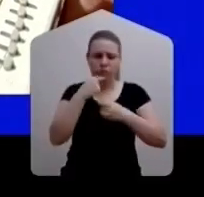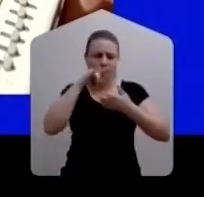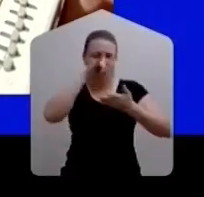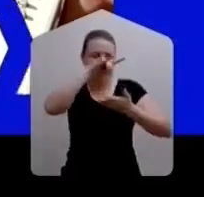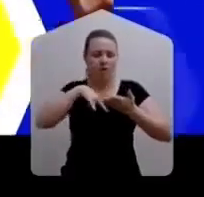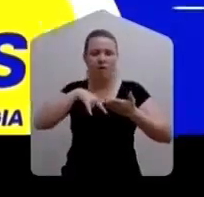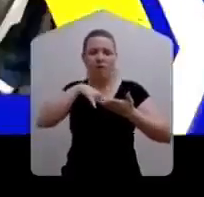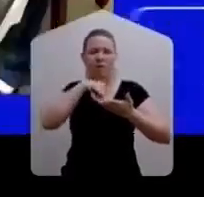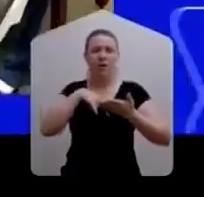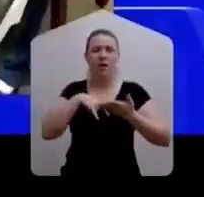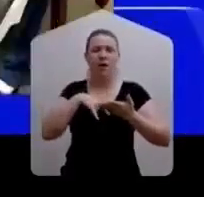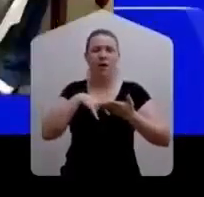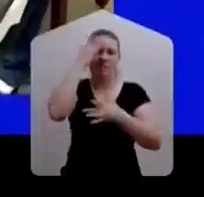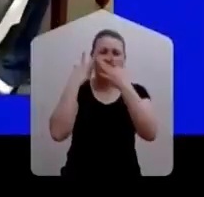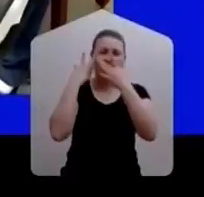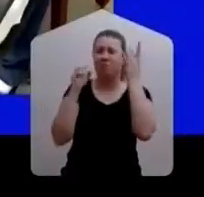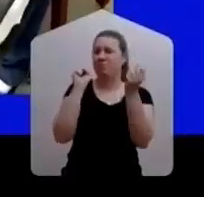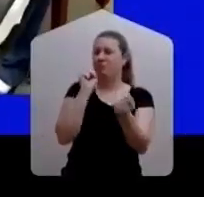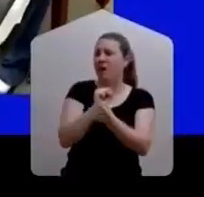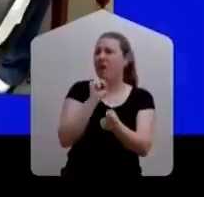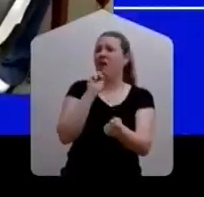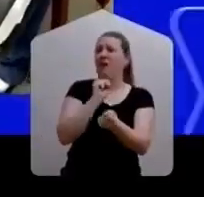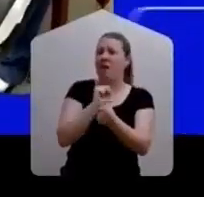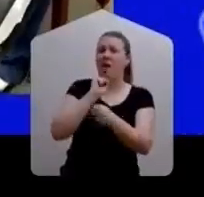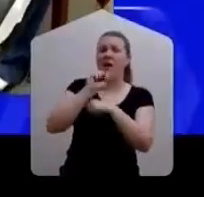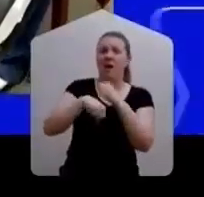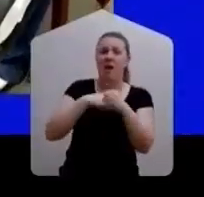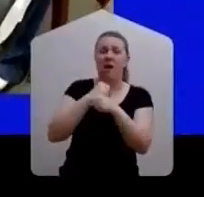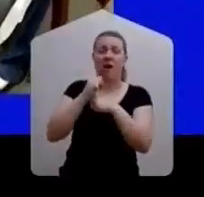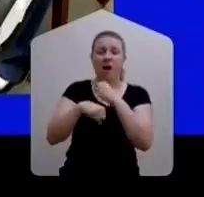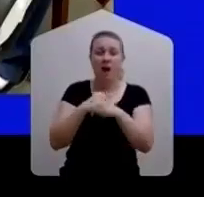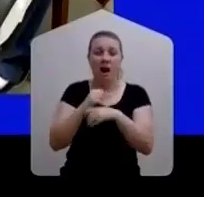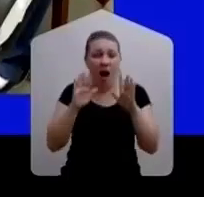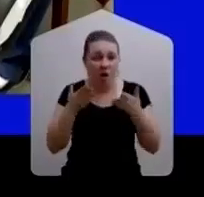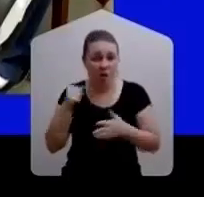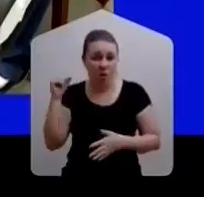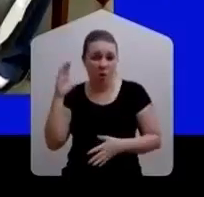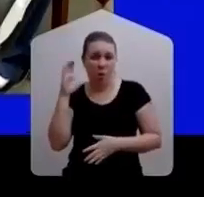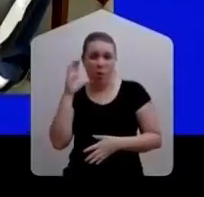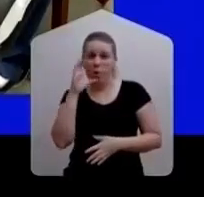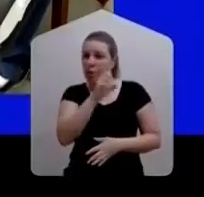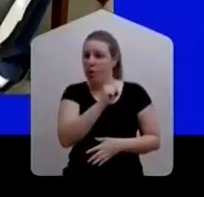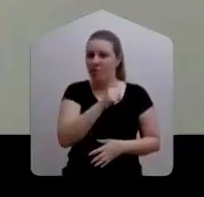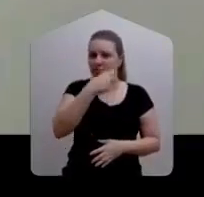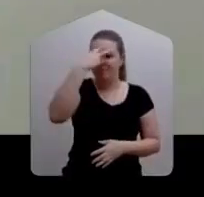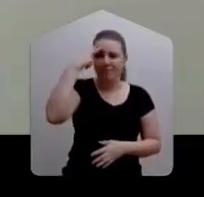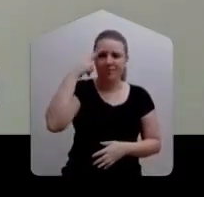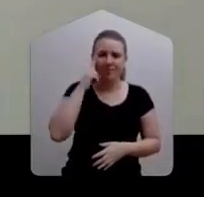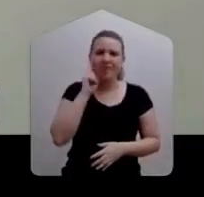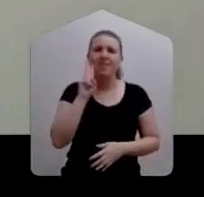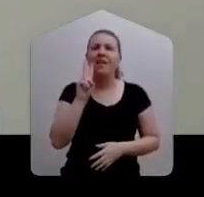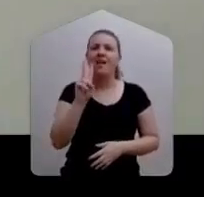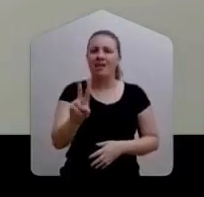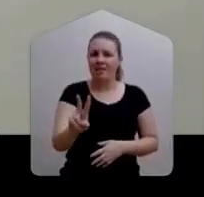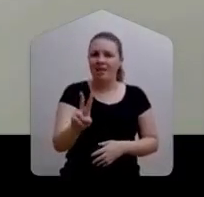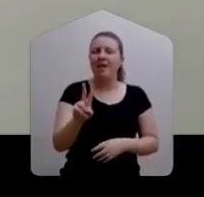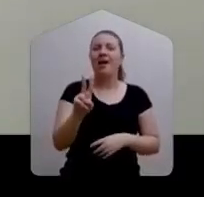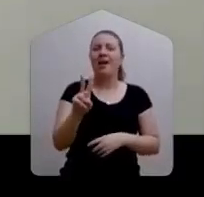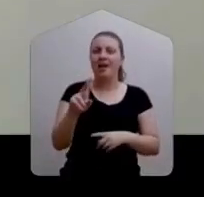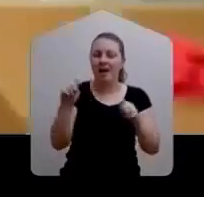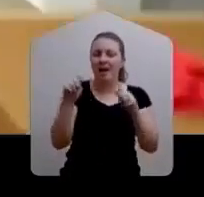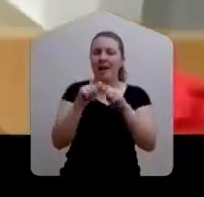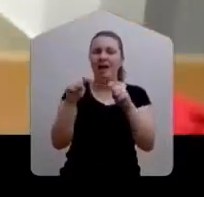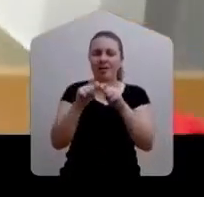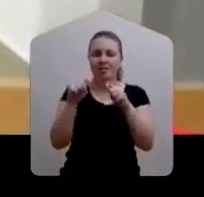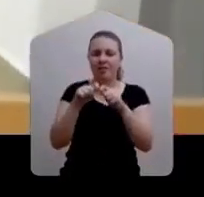cardiologia. Cidadãos que aguardavam há anos, agora têm acesso rápido e eficiente. Vander também adquiriu